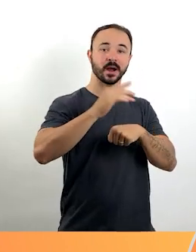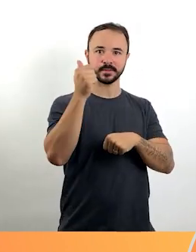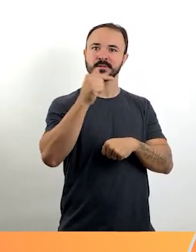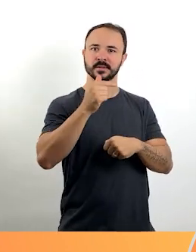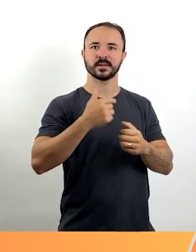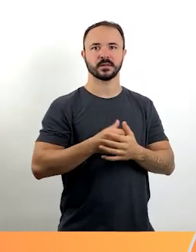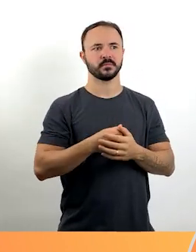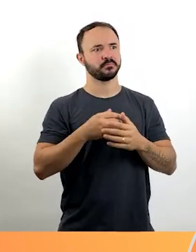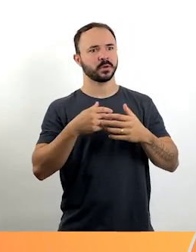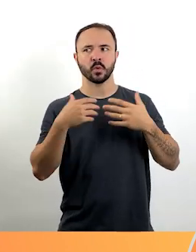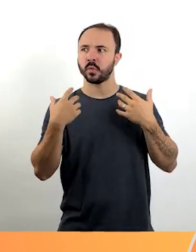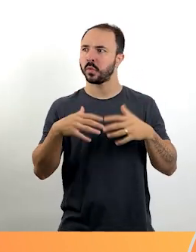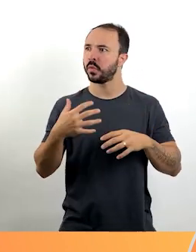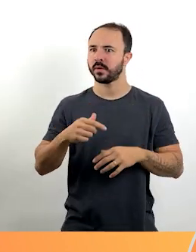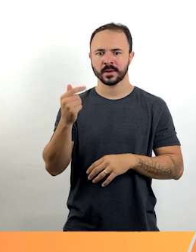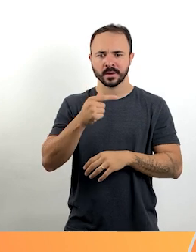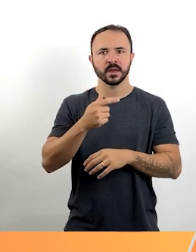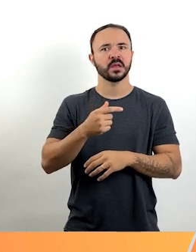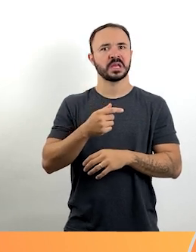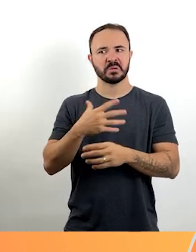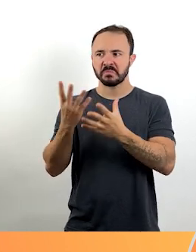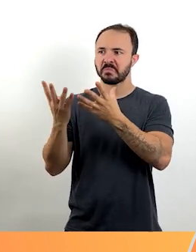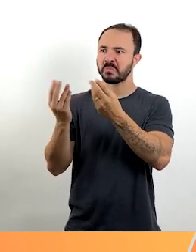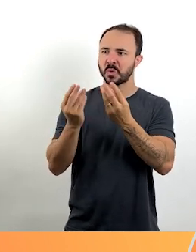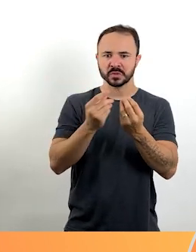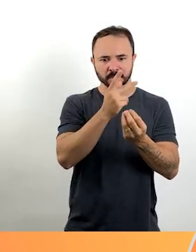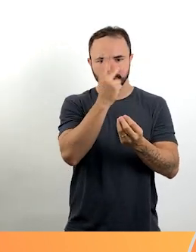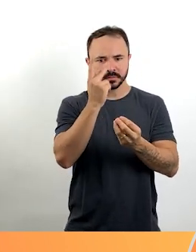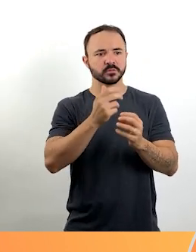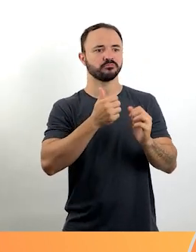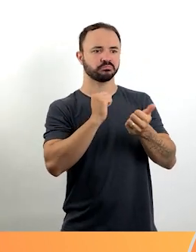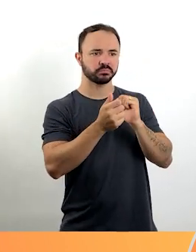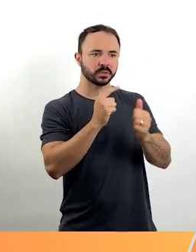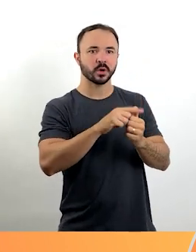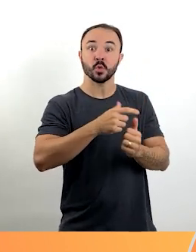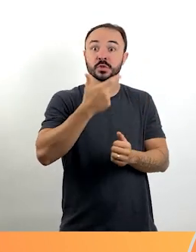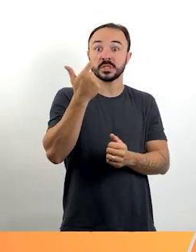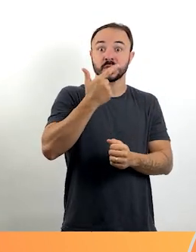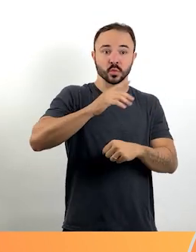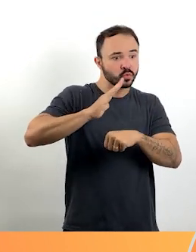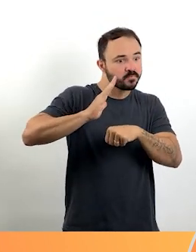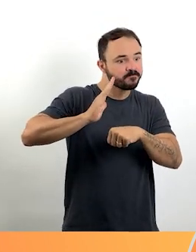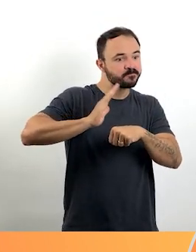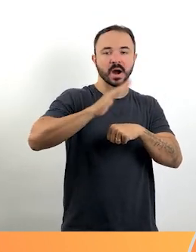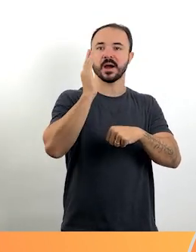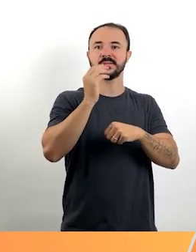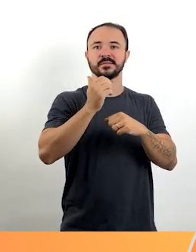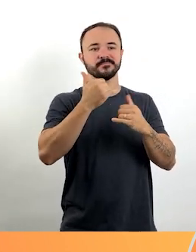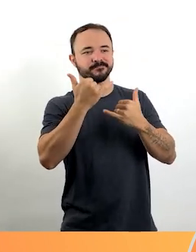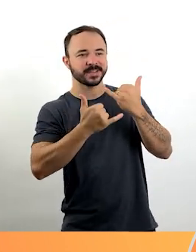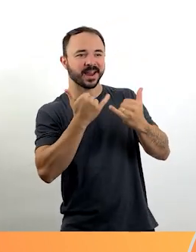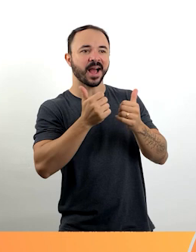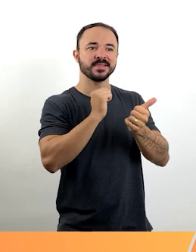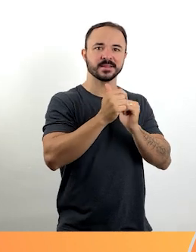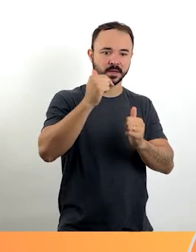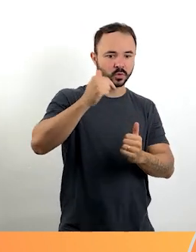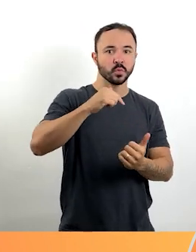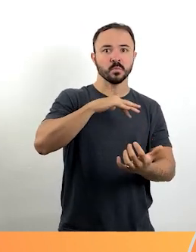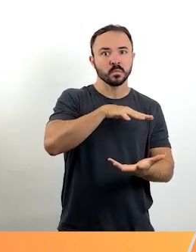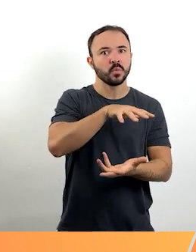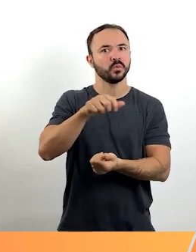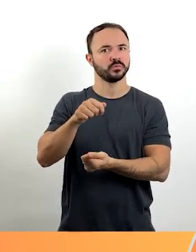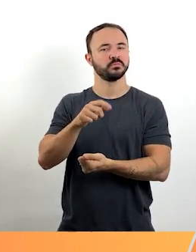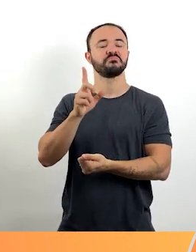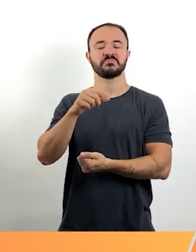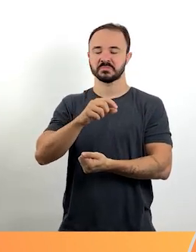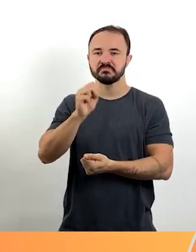ele é tão conhecido assim, tão praticado assim, sendo o segundo esporte mais praticado no mundo? Sim,